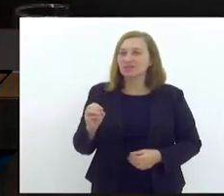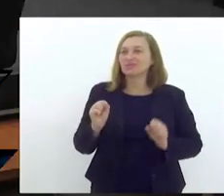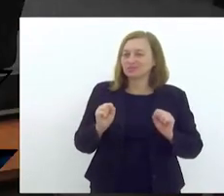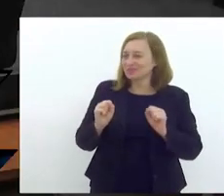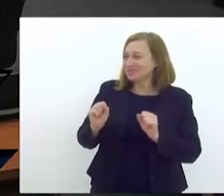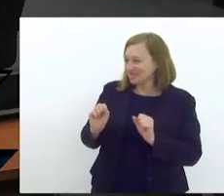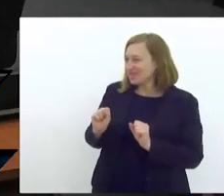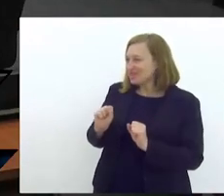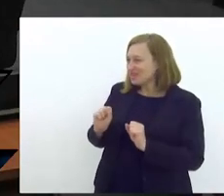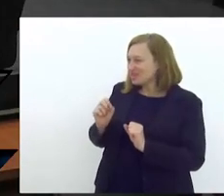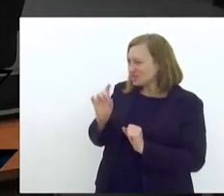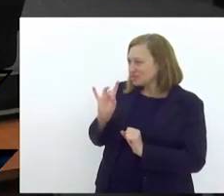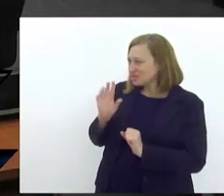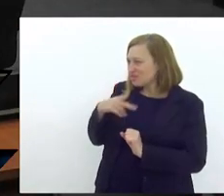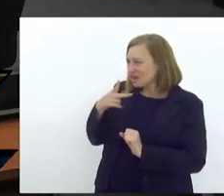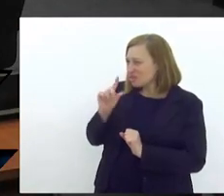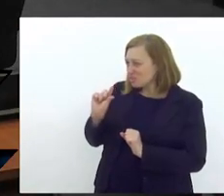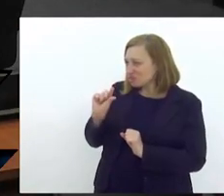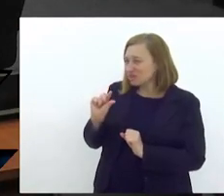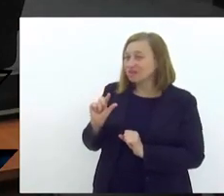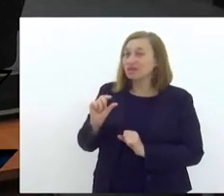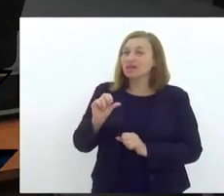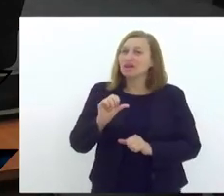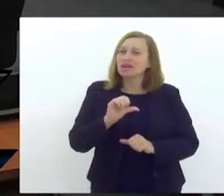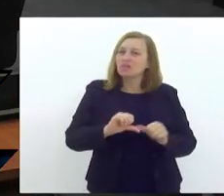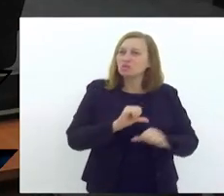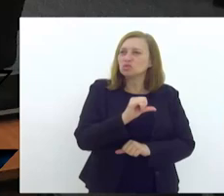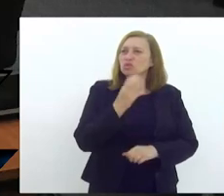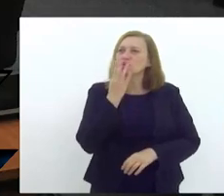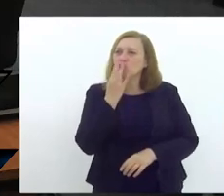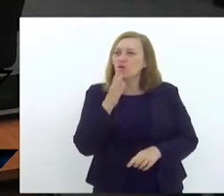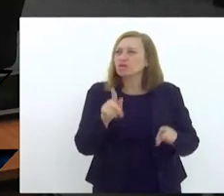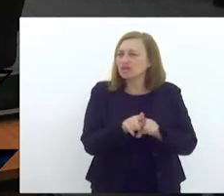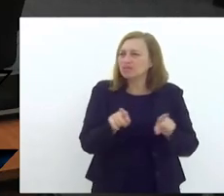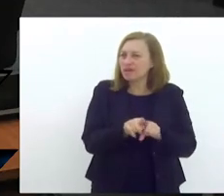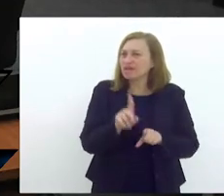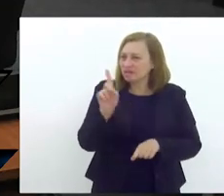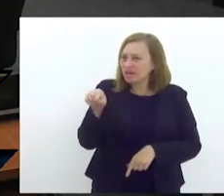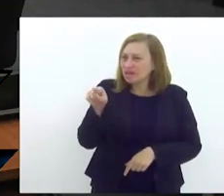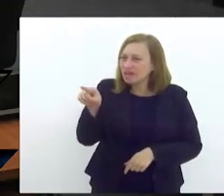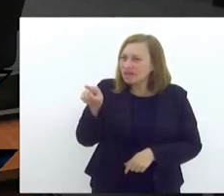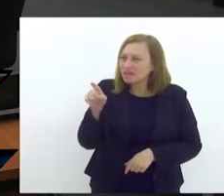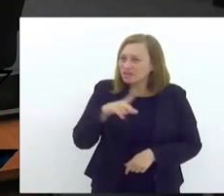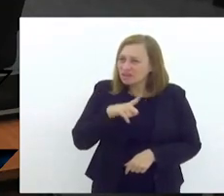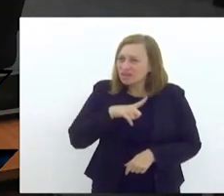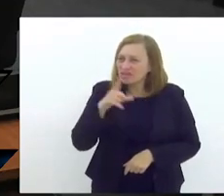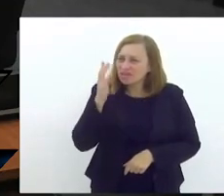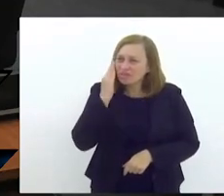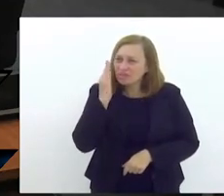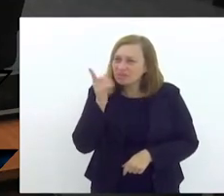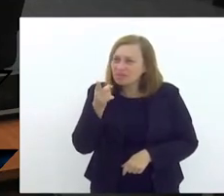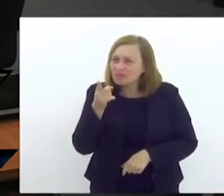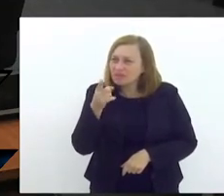um problema também além de partido ele mudou de cor né de raça nas campanhas não teve isso deputado